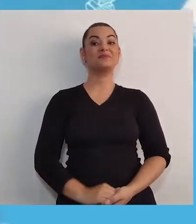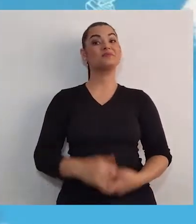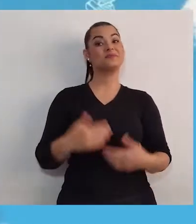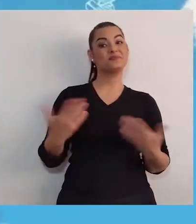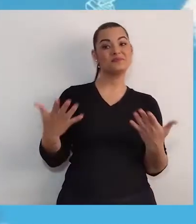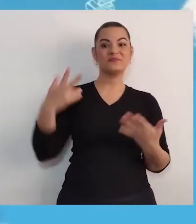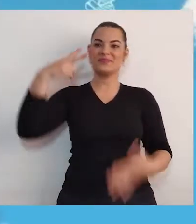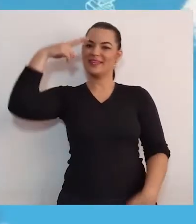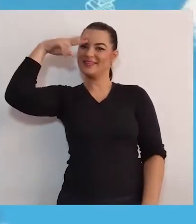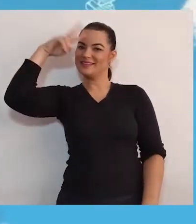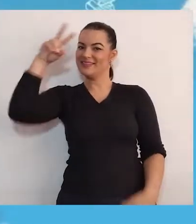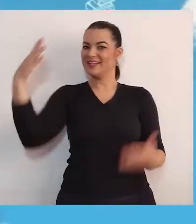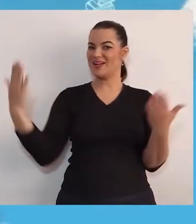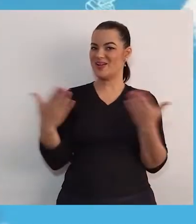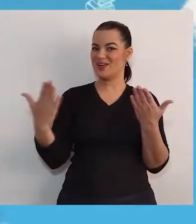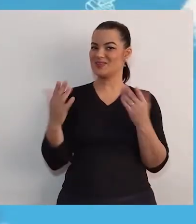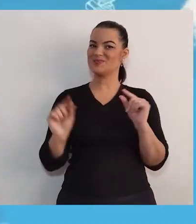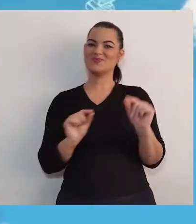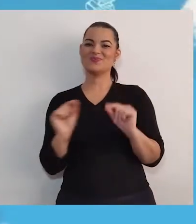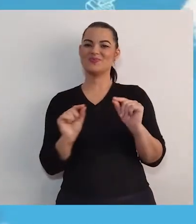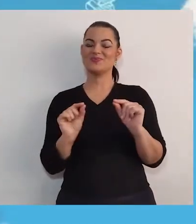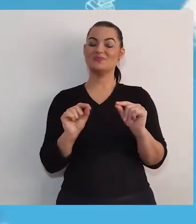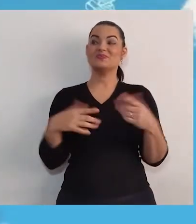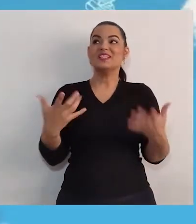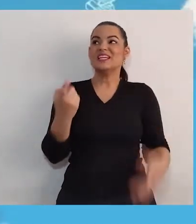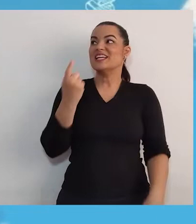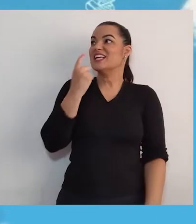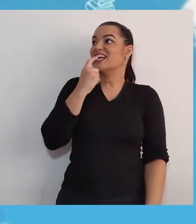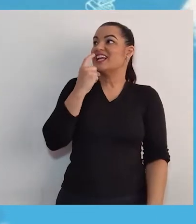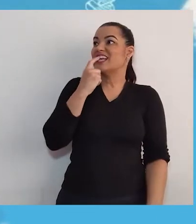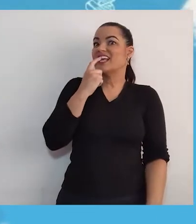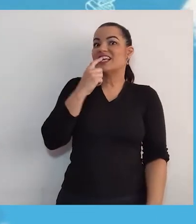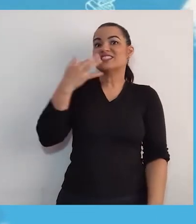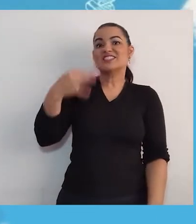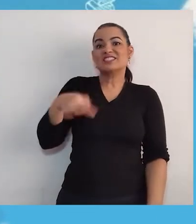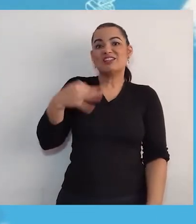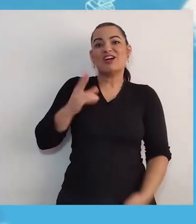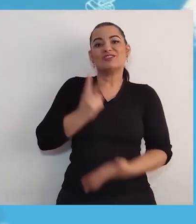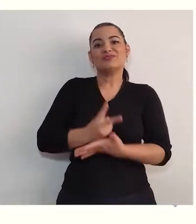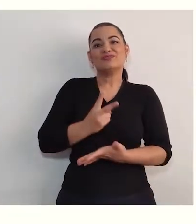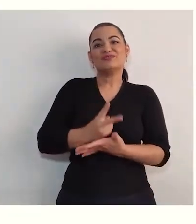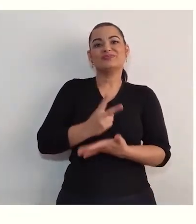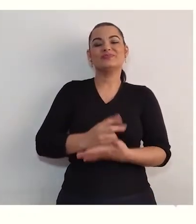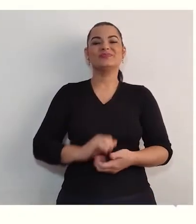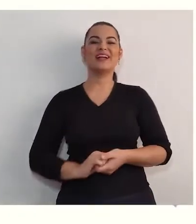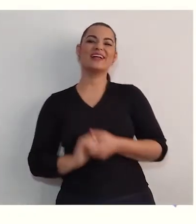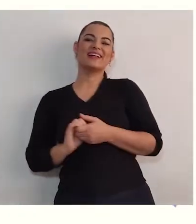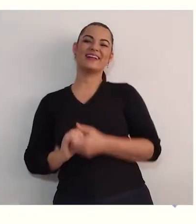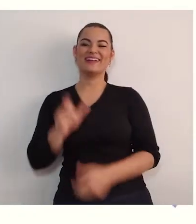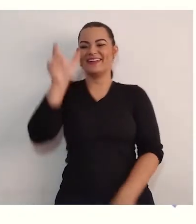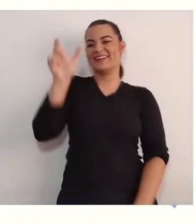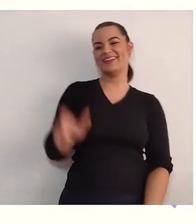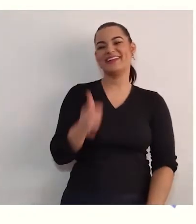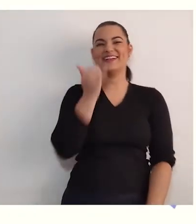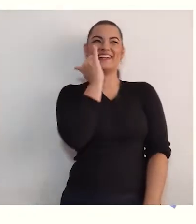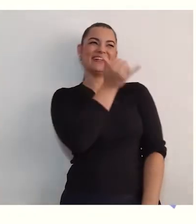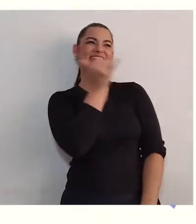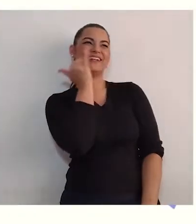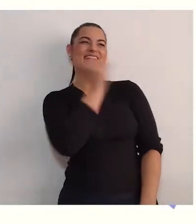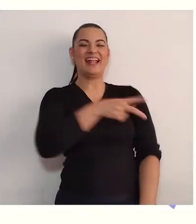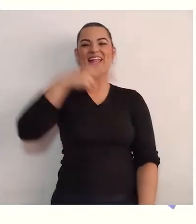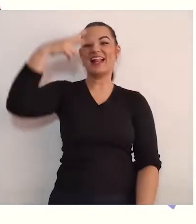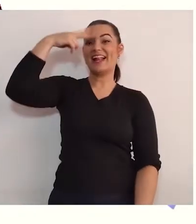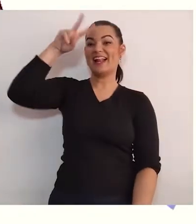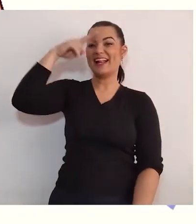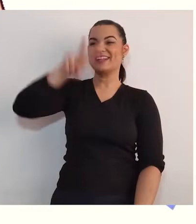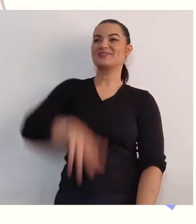E a história de hoje é: e o dente ainda doía. Ela conta história e